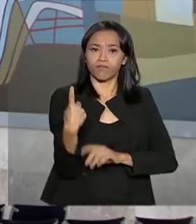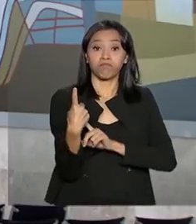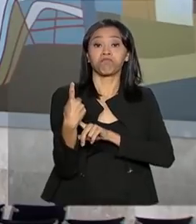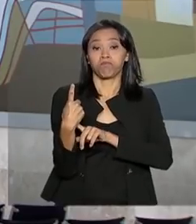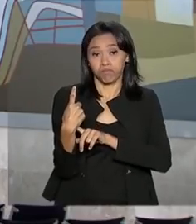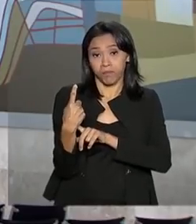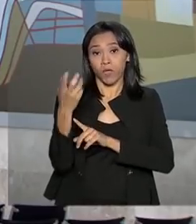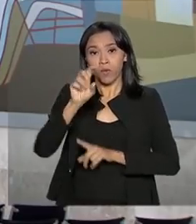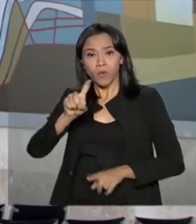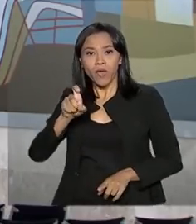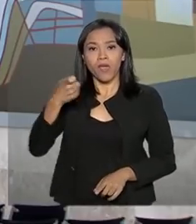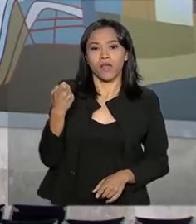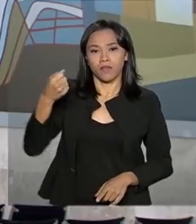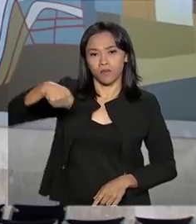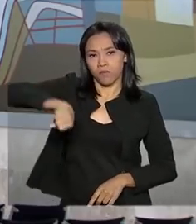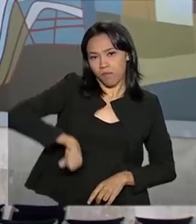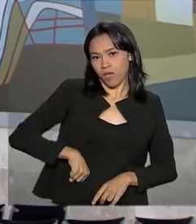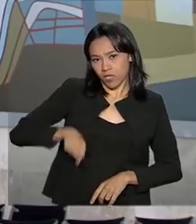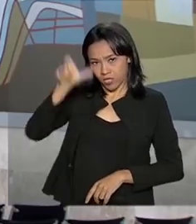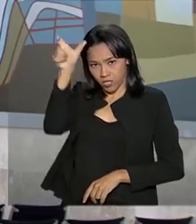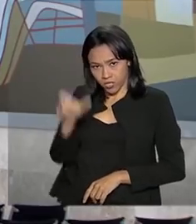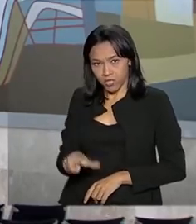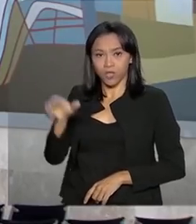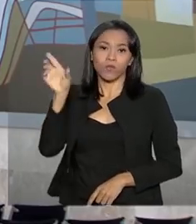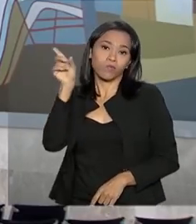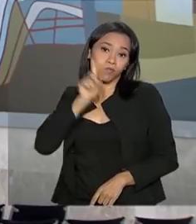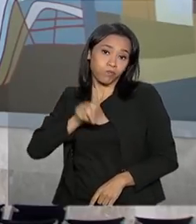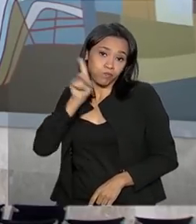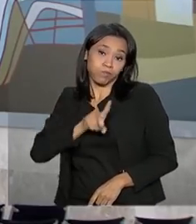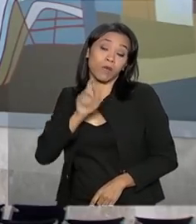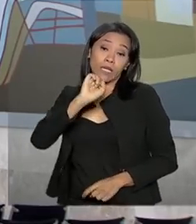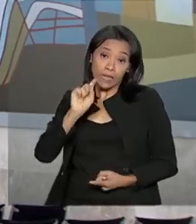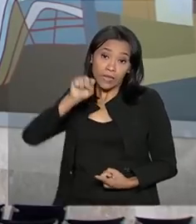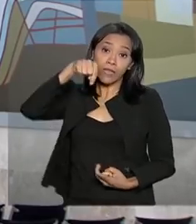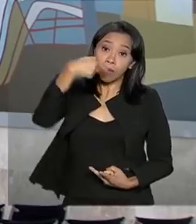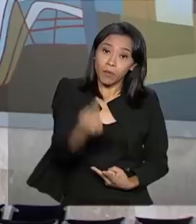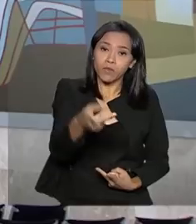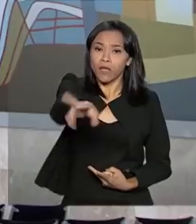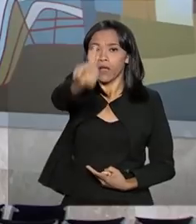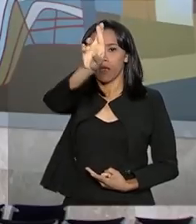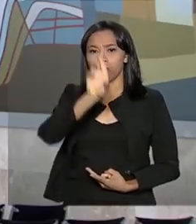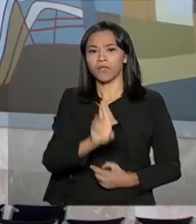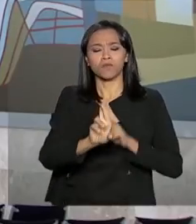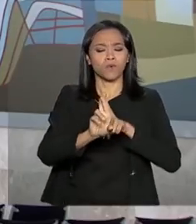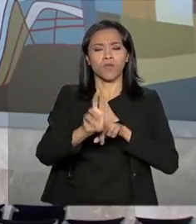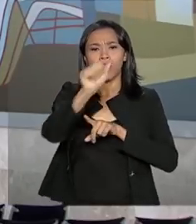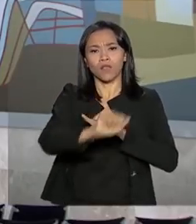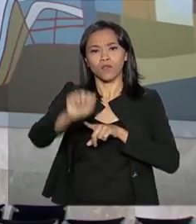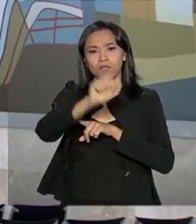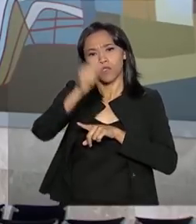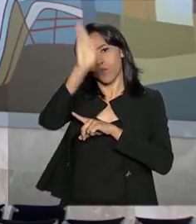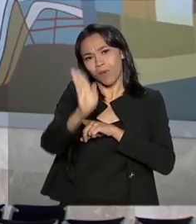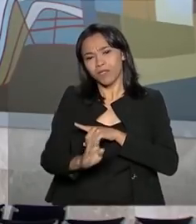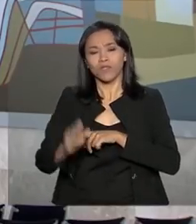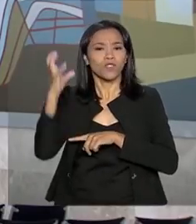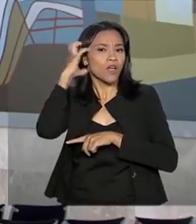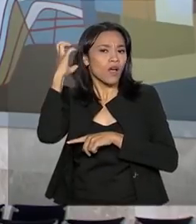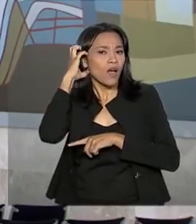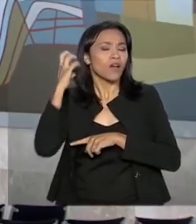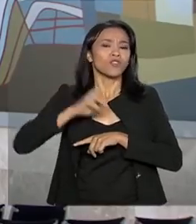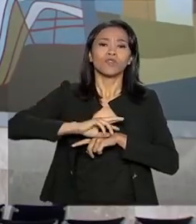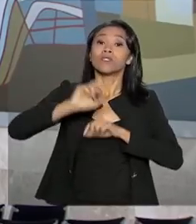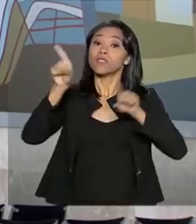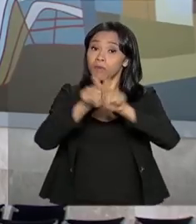Unidos no Brasil, Clifford Sobel. Em seguida, ele recebe os representantes da Associação Brasileira de rádio e